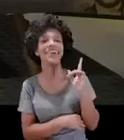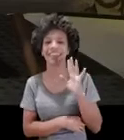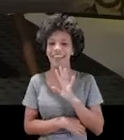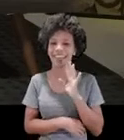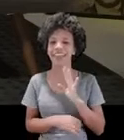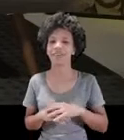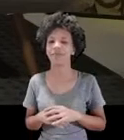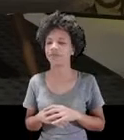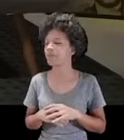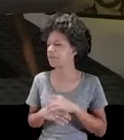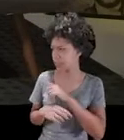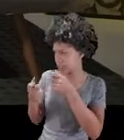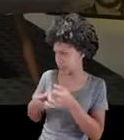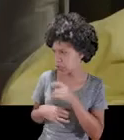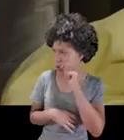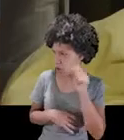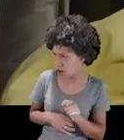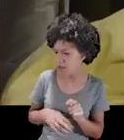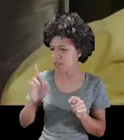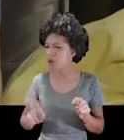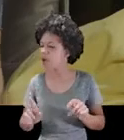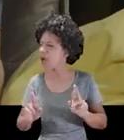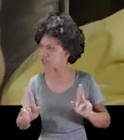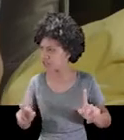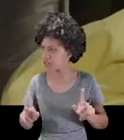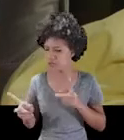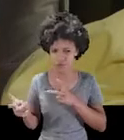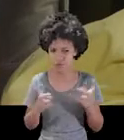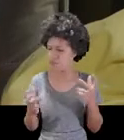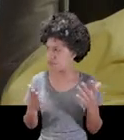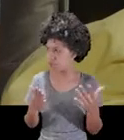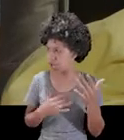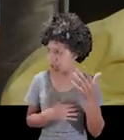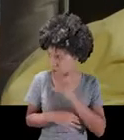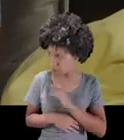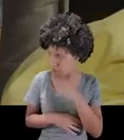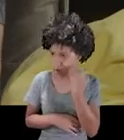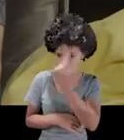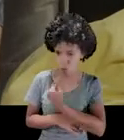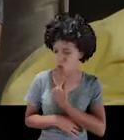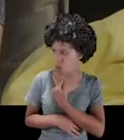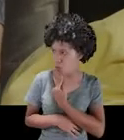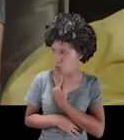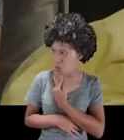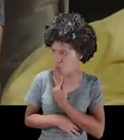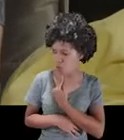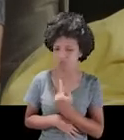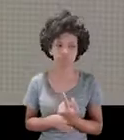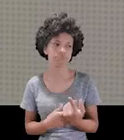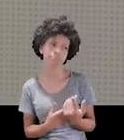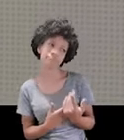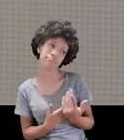legais cara que você tá falando para mim que o creme ano e Russo tem diferente Aí você consegue reconhecer o rosto de um rosto e o rosto de um